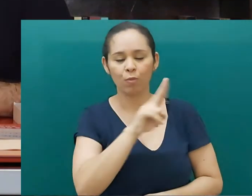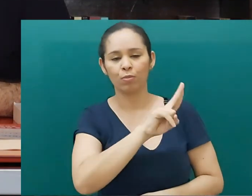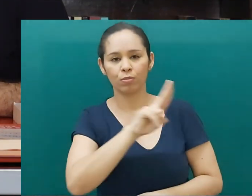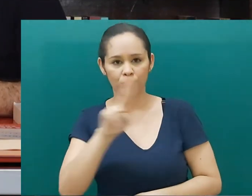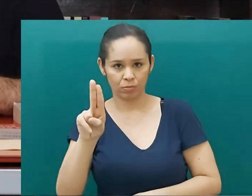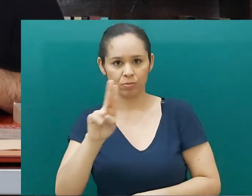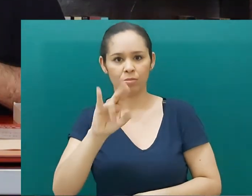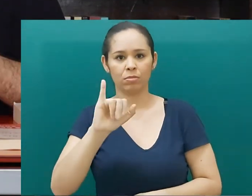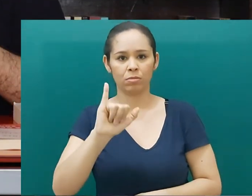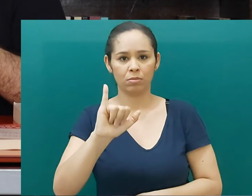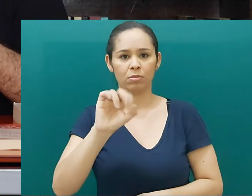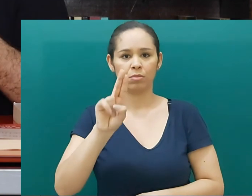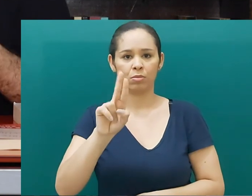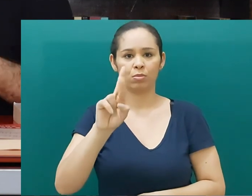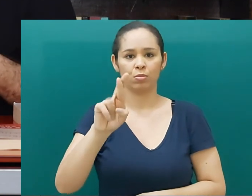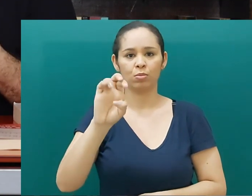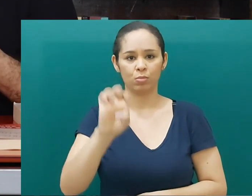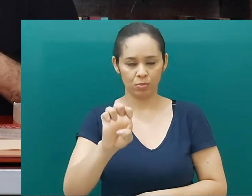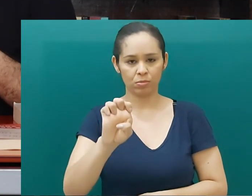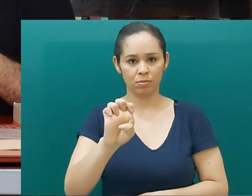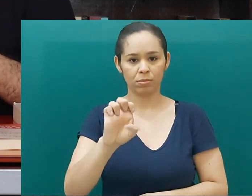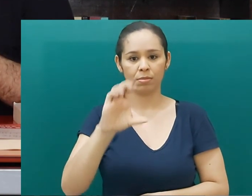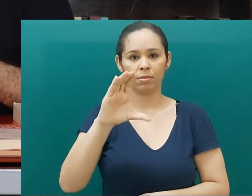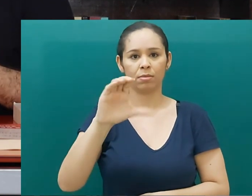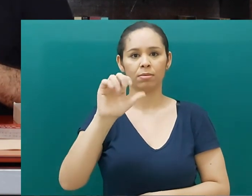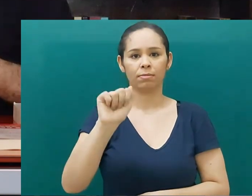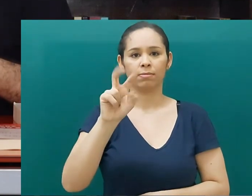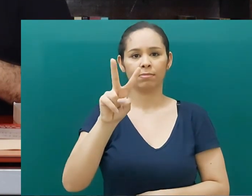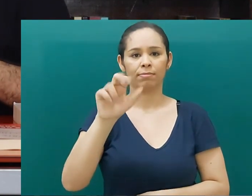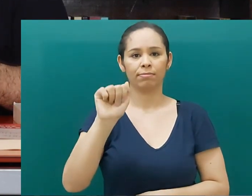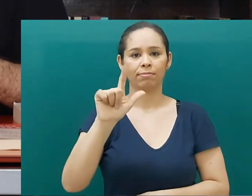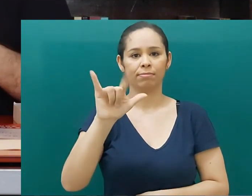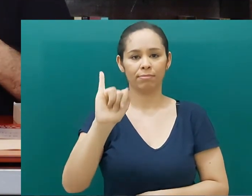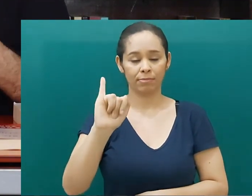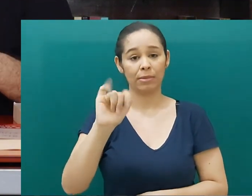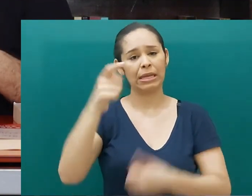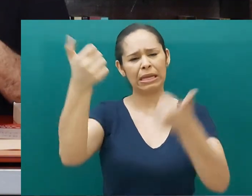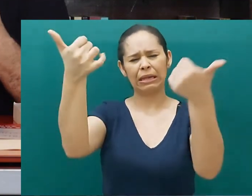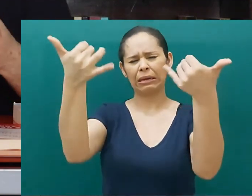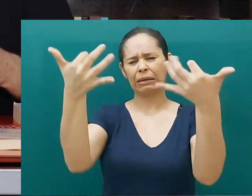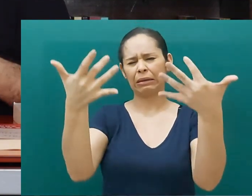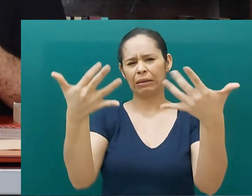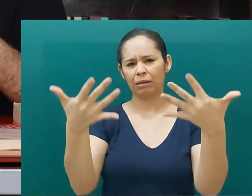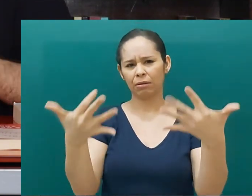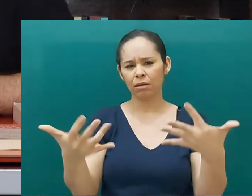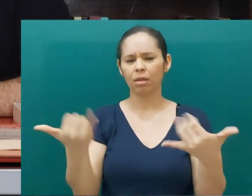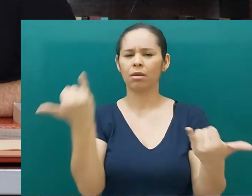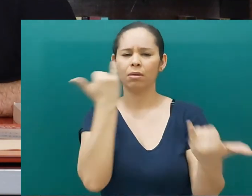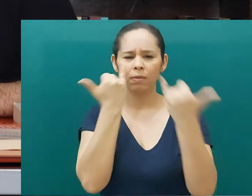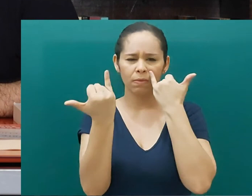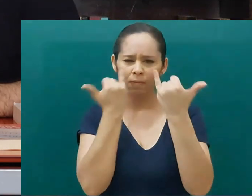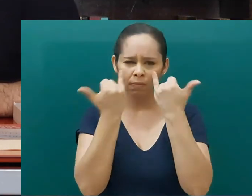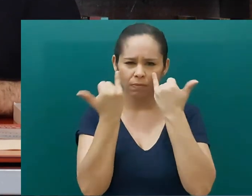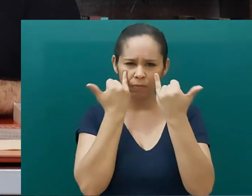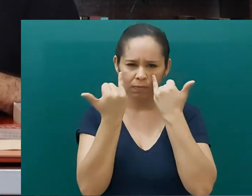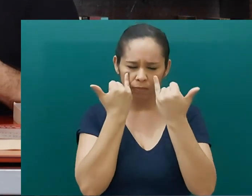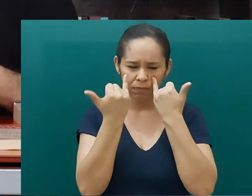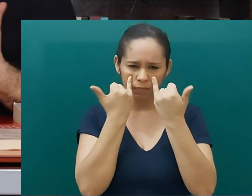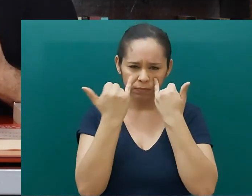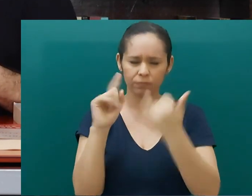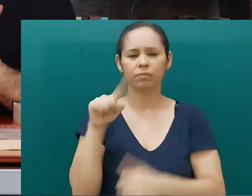Carvlac, né? Então, ele conta com mais detalhes dessas informações que nós